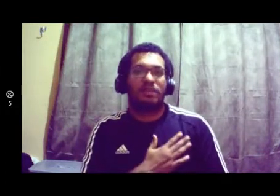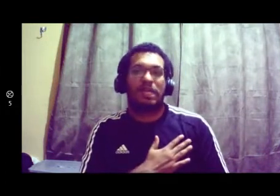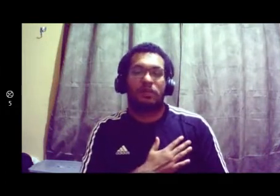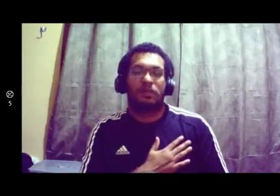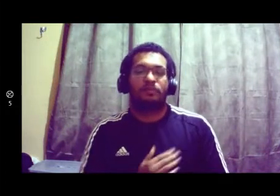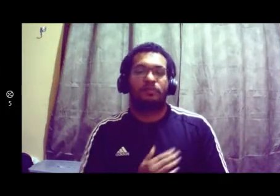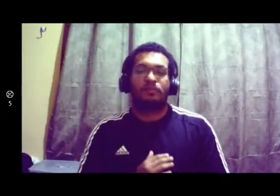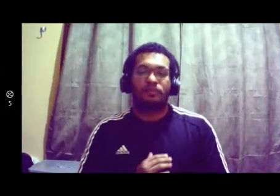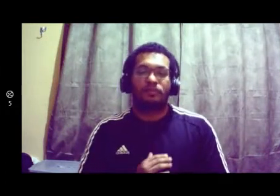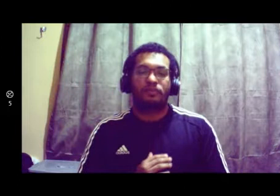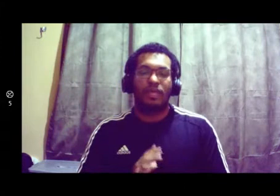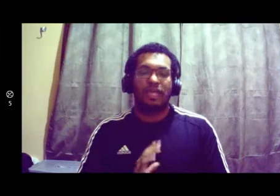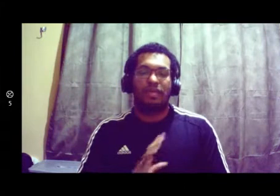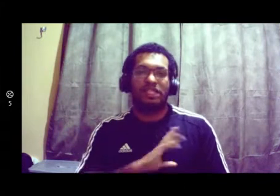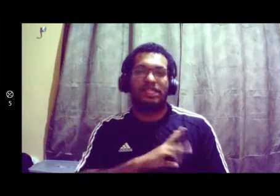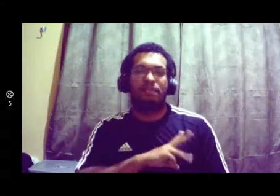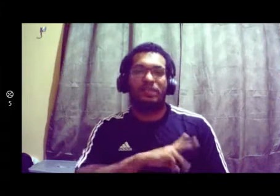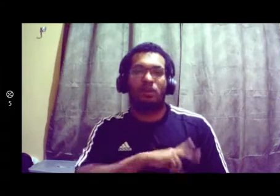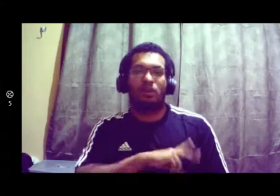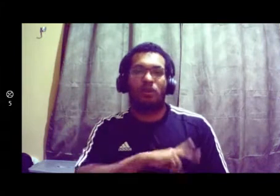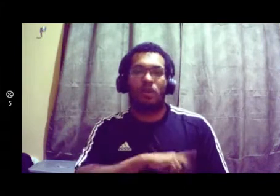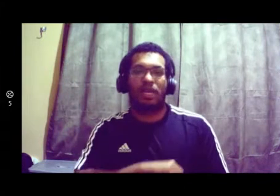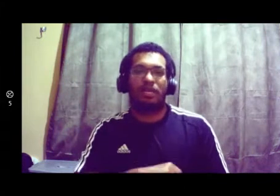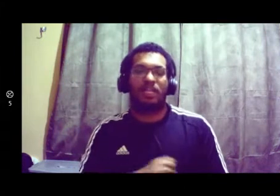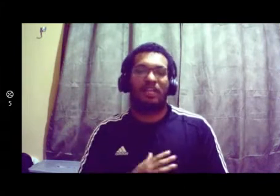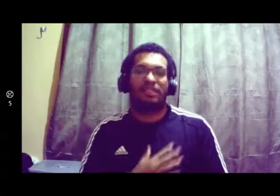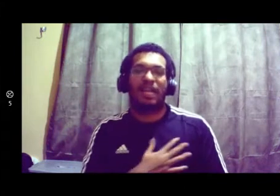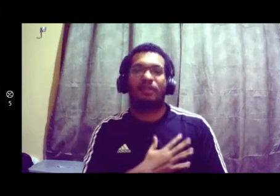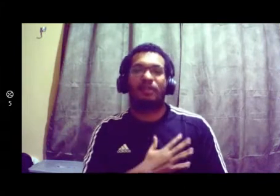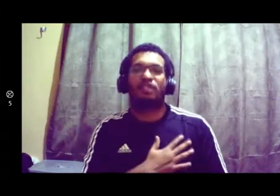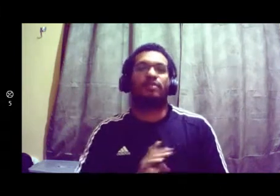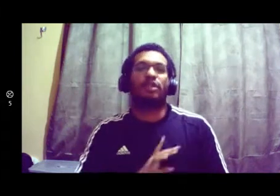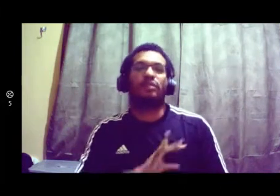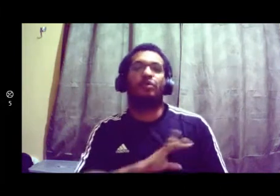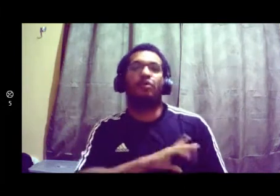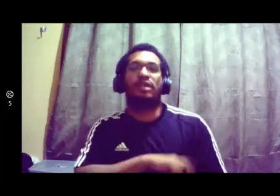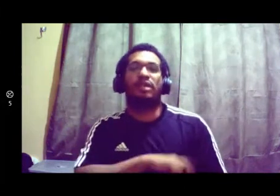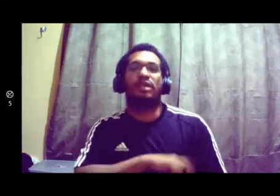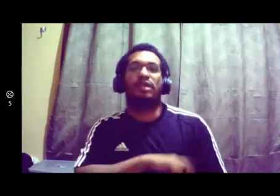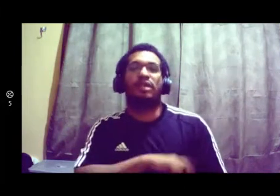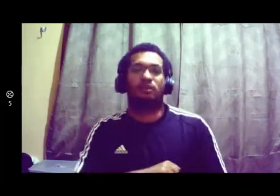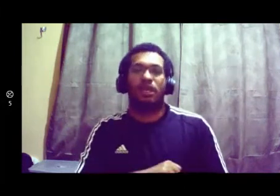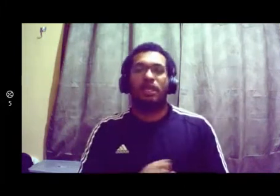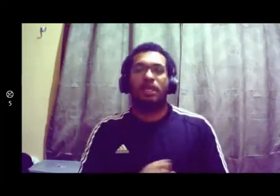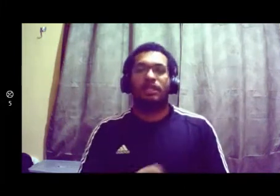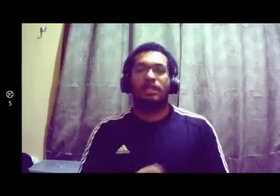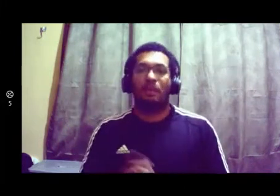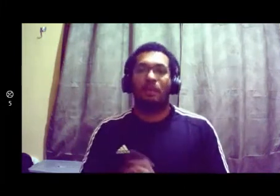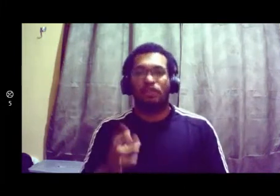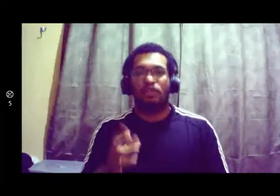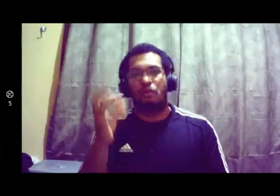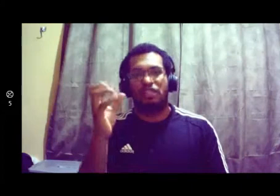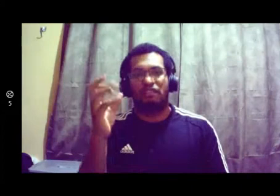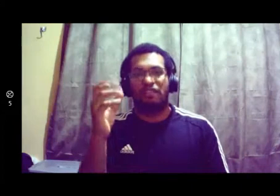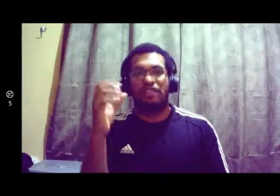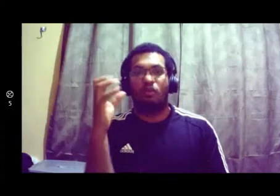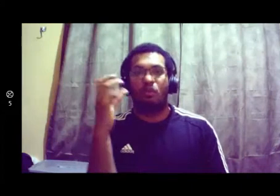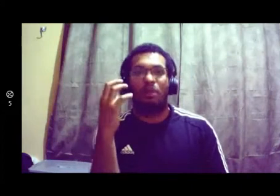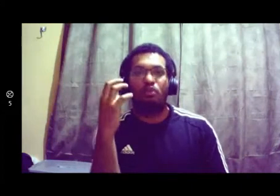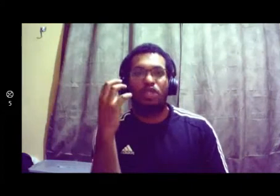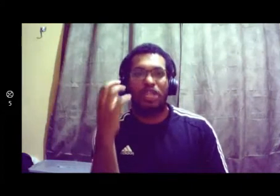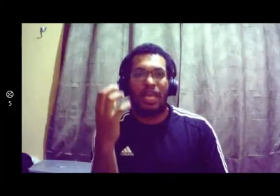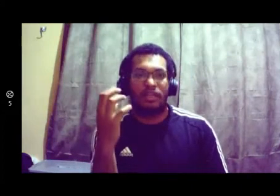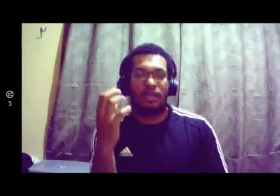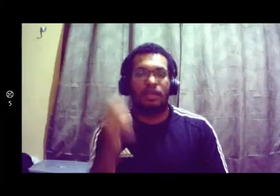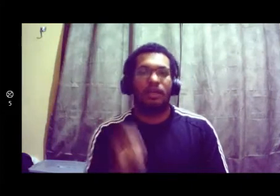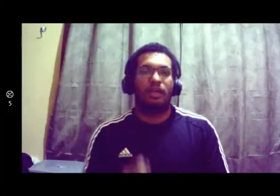peito esquerdo. Então, a gente sempre coloca aqui, porque a gente fala assim, a gente faz próximo do coração. Então, é mais comum você fazer com a